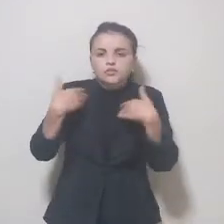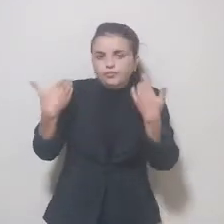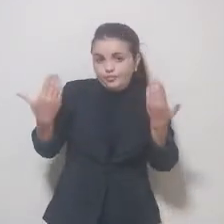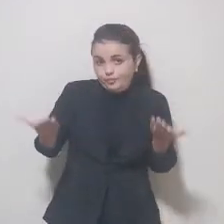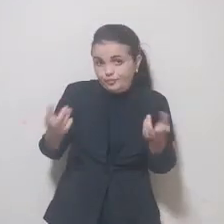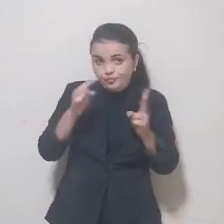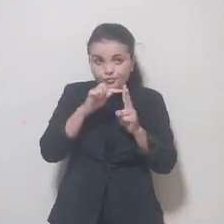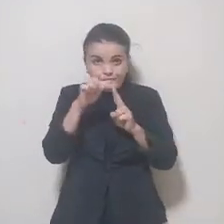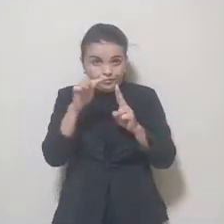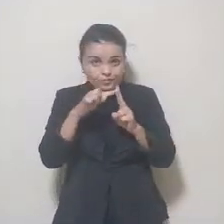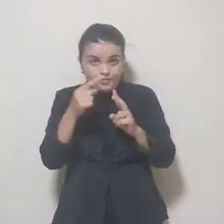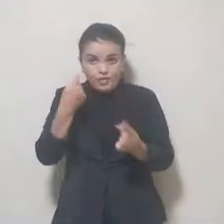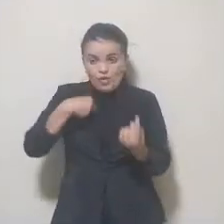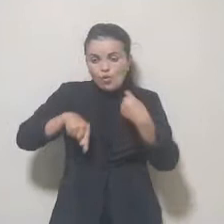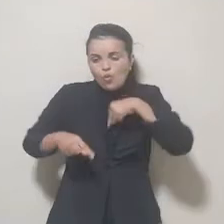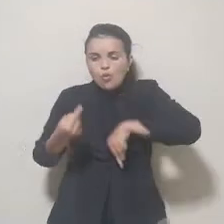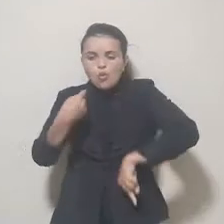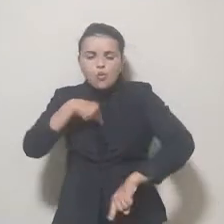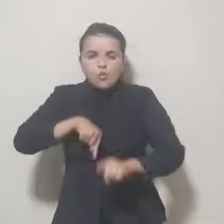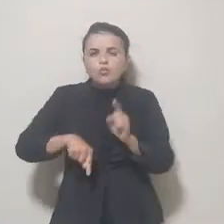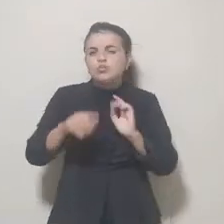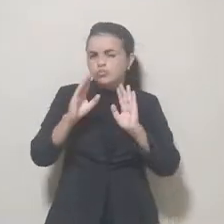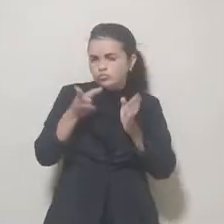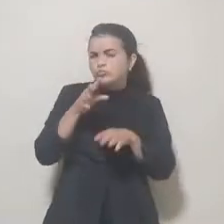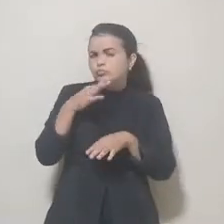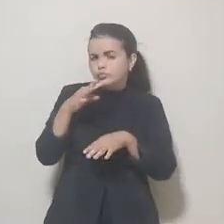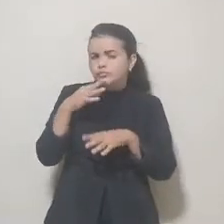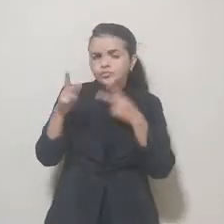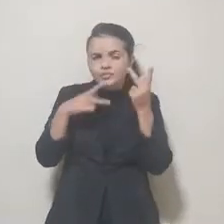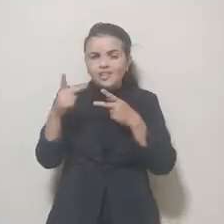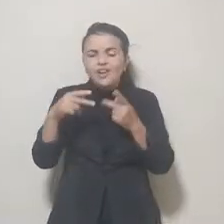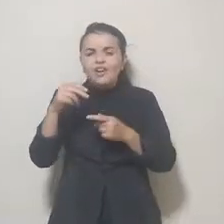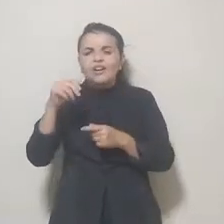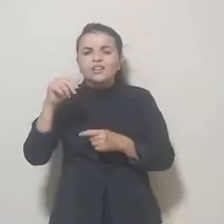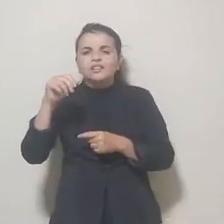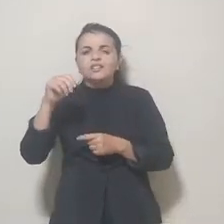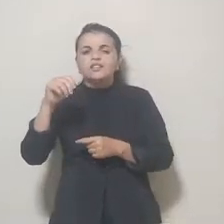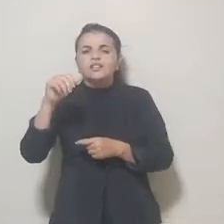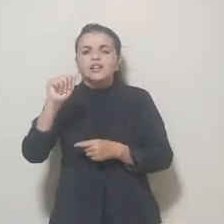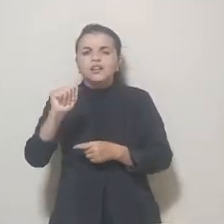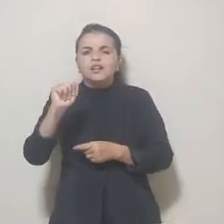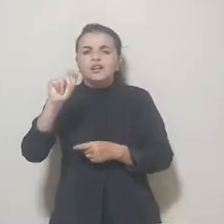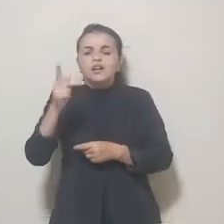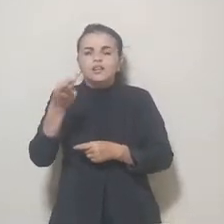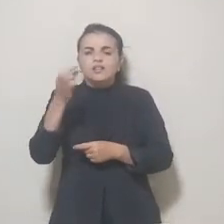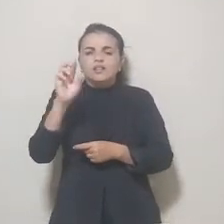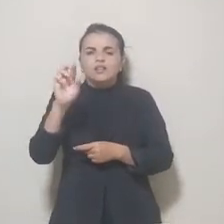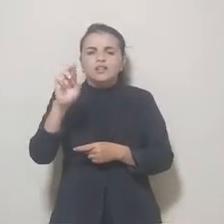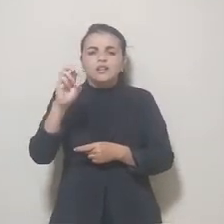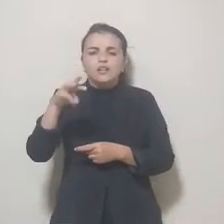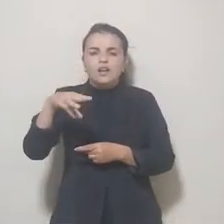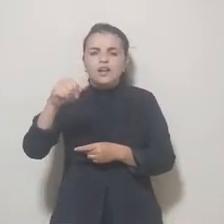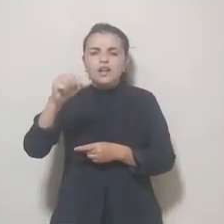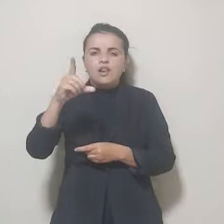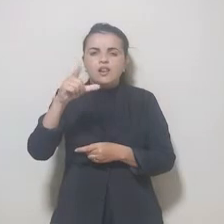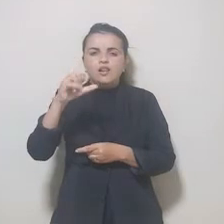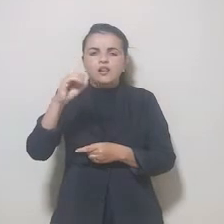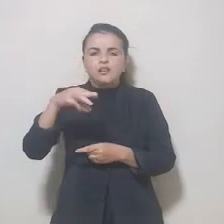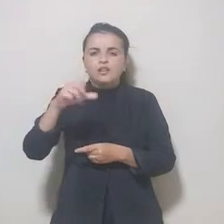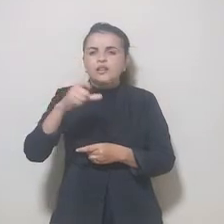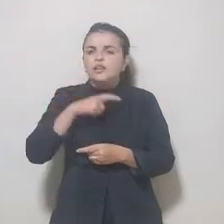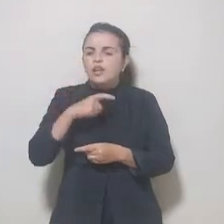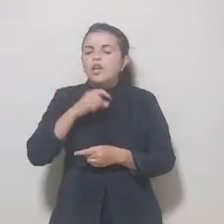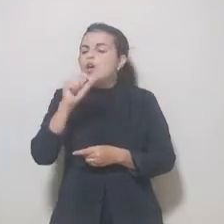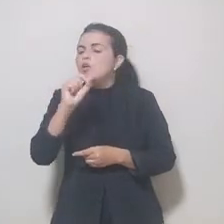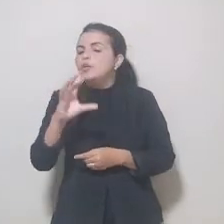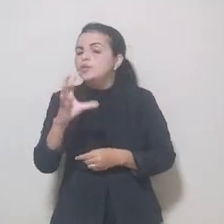esses dois hormônios? Vocês já devem ter ouvido falar, nem que seja só da adrenalina. A adrenalina, uma das funções dela,